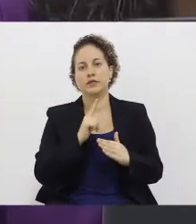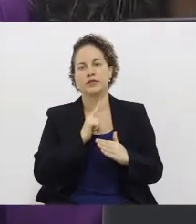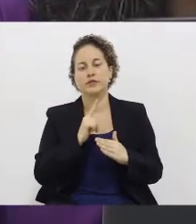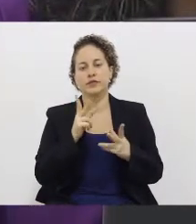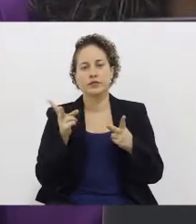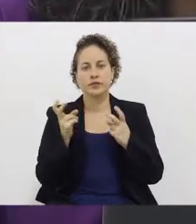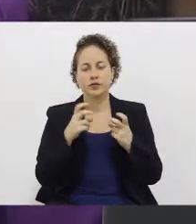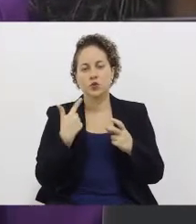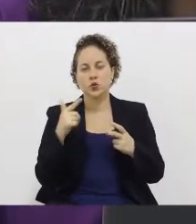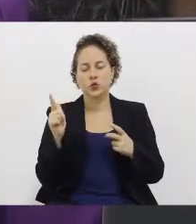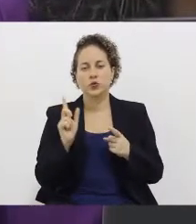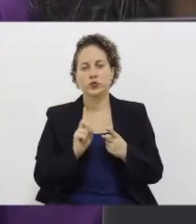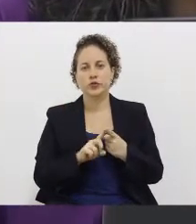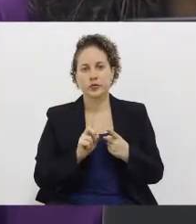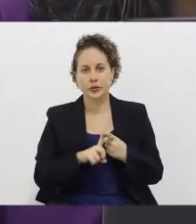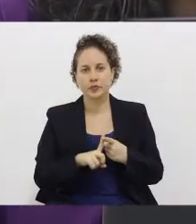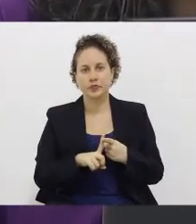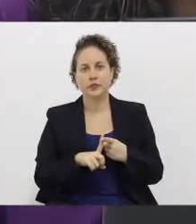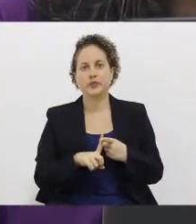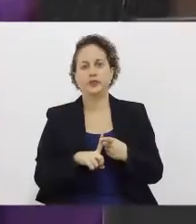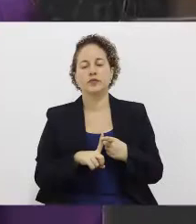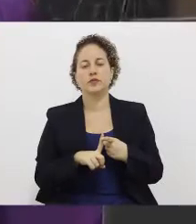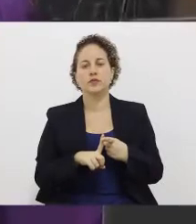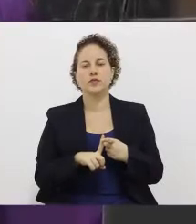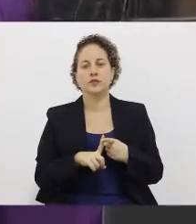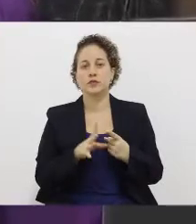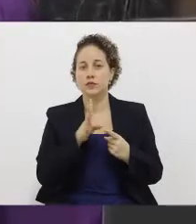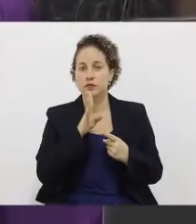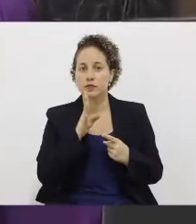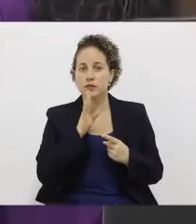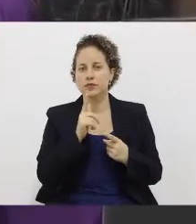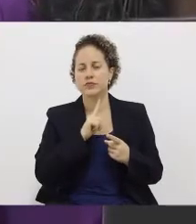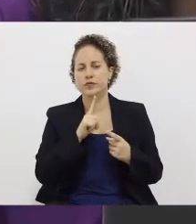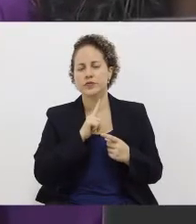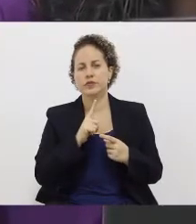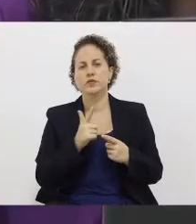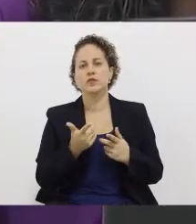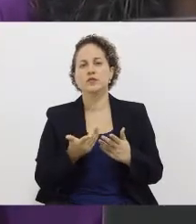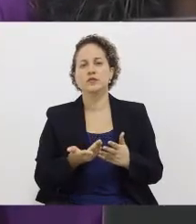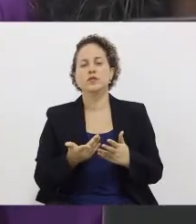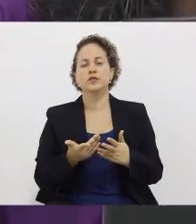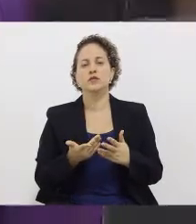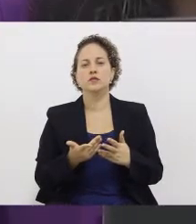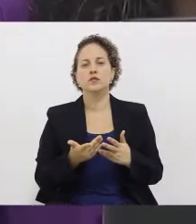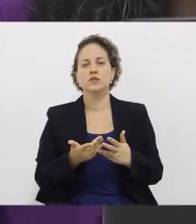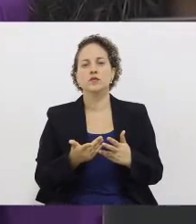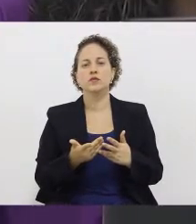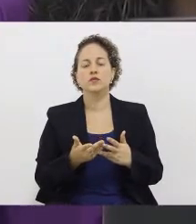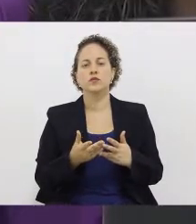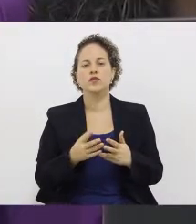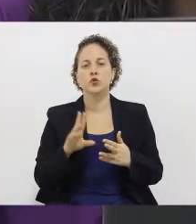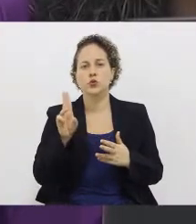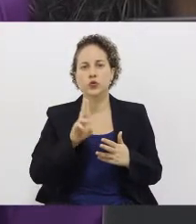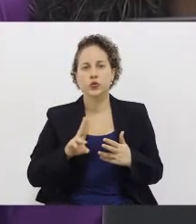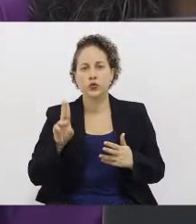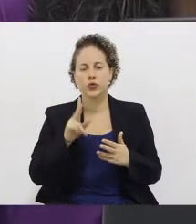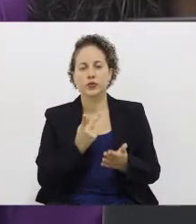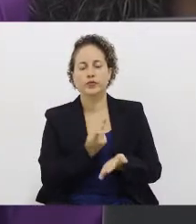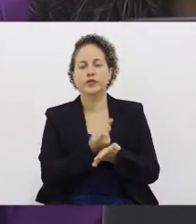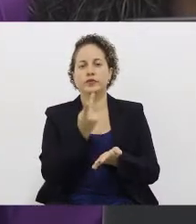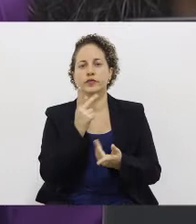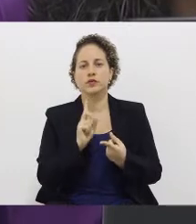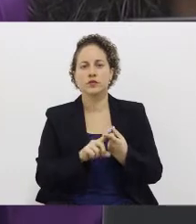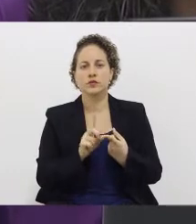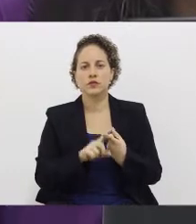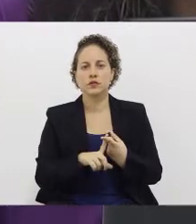Veremos outro gráfico com mais informações. Aqui neste gráfico também dentro de serra, nós temos o consumo acontecendo